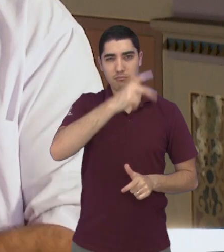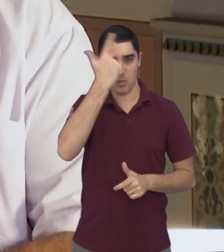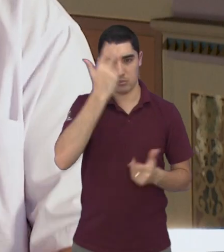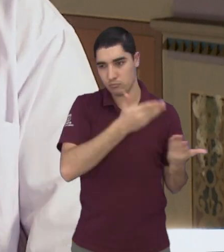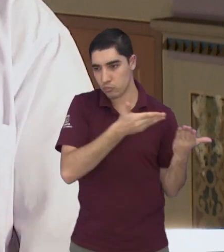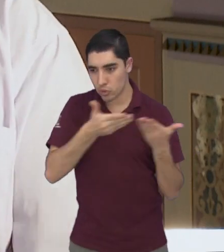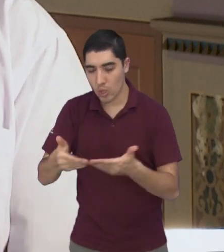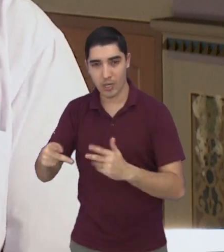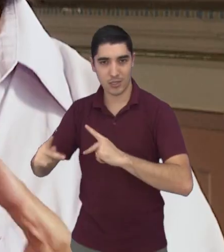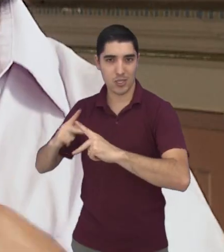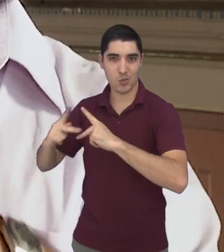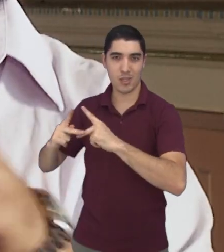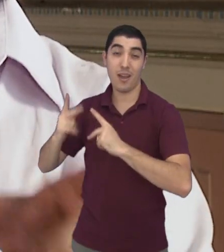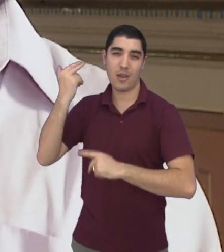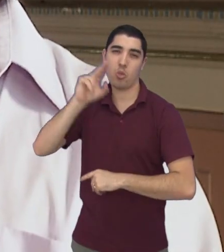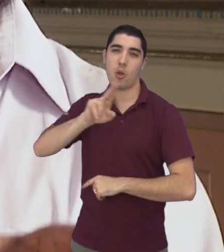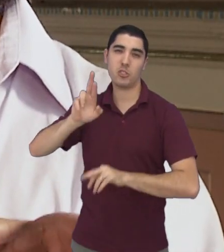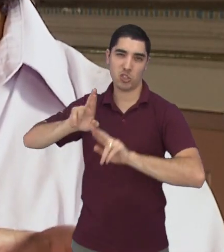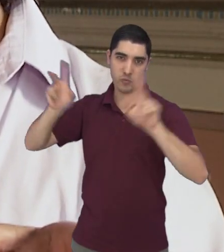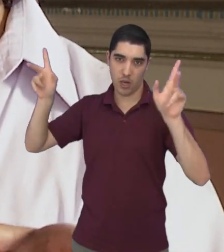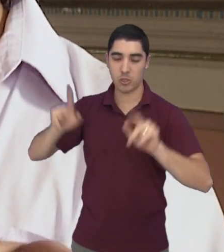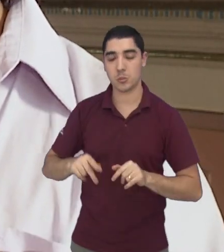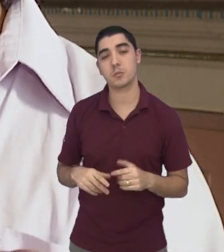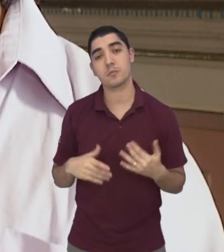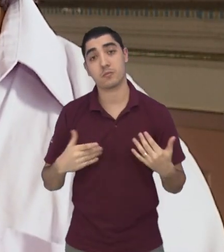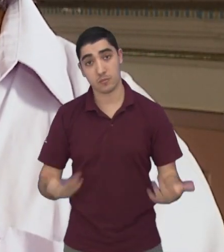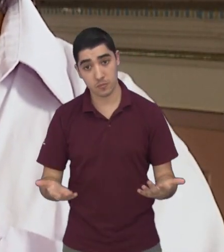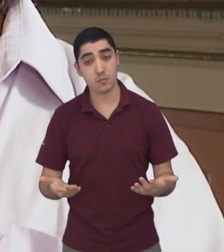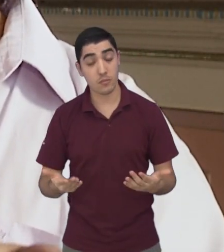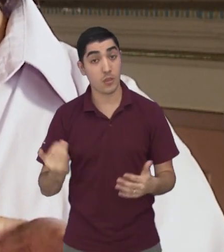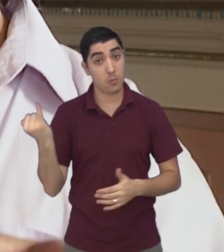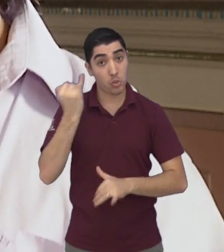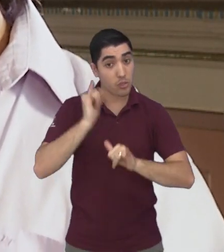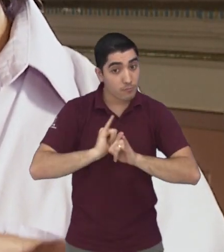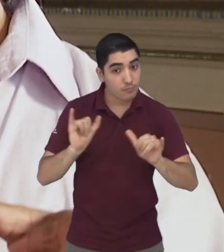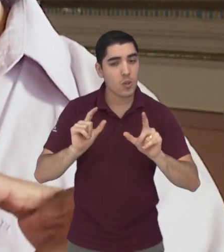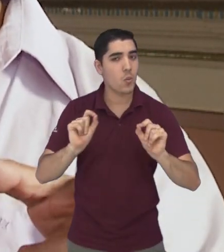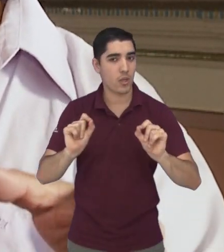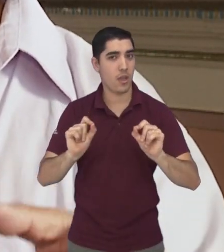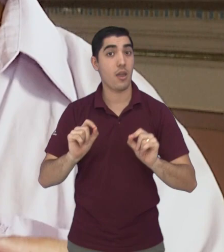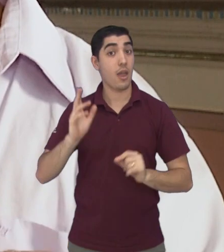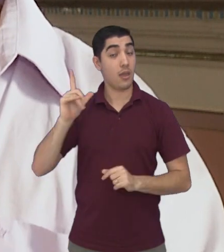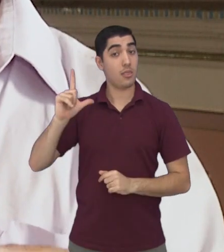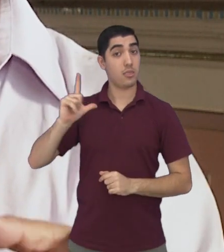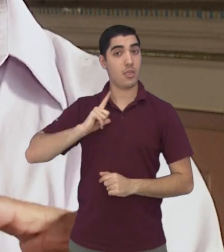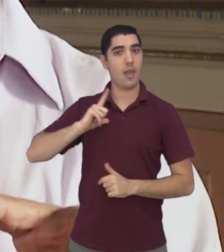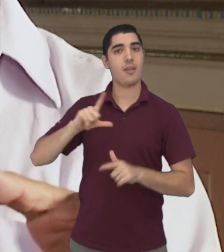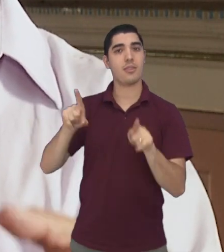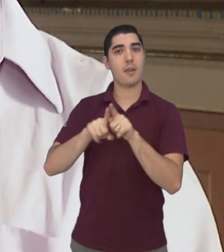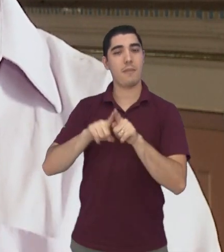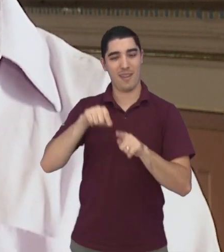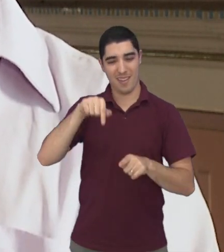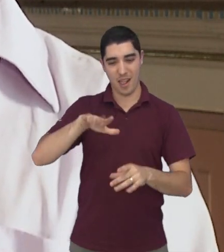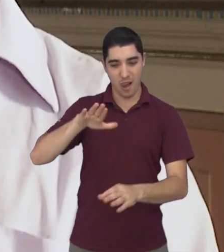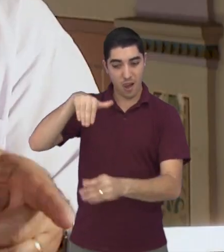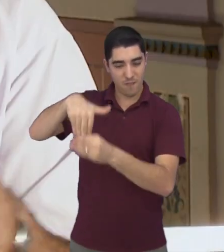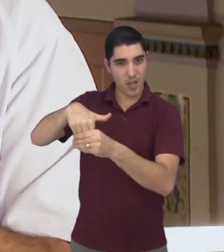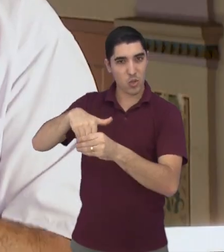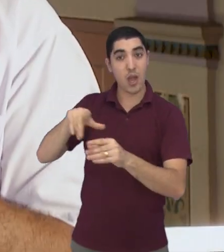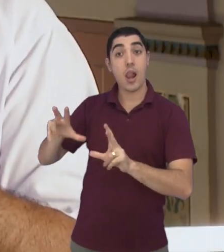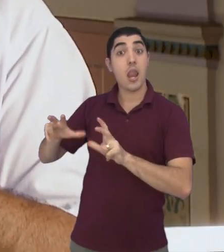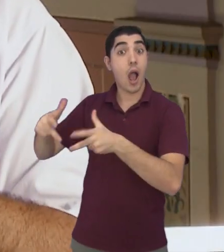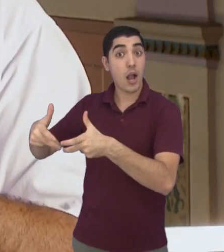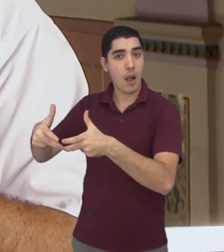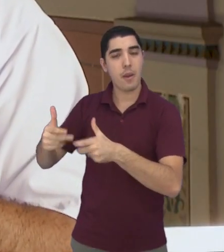chamada de São José da Paraíba. Todas as igrejas, isso é importante deixar registrado, onde eram feitas as eleições das câmaras municipais.